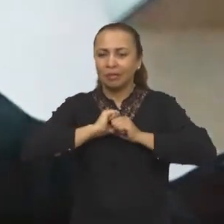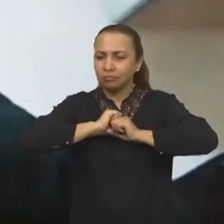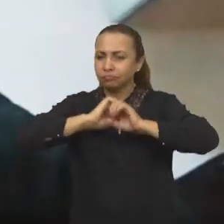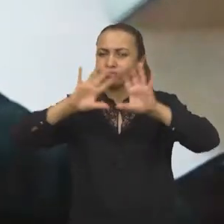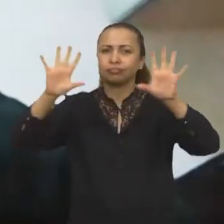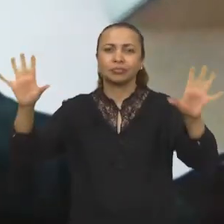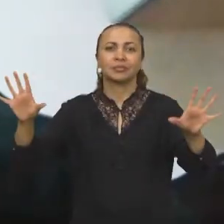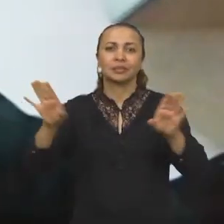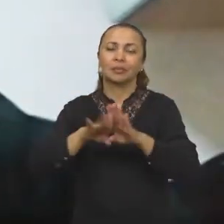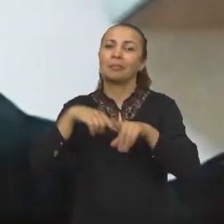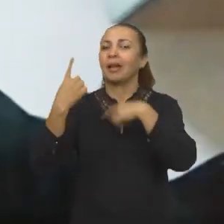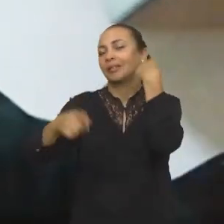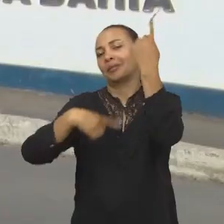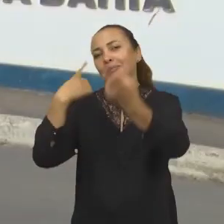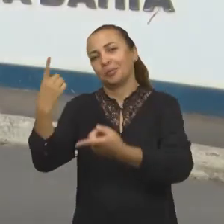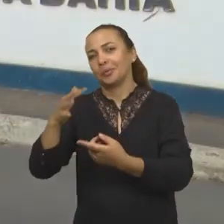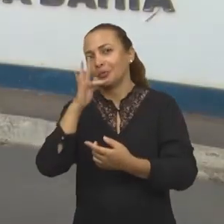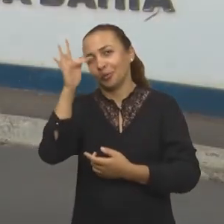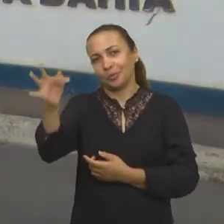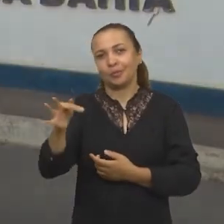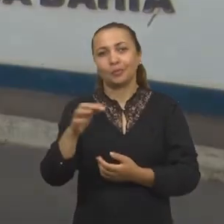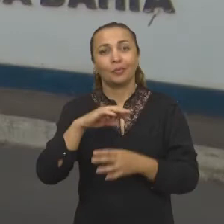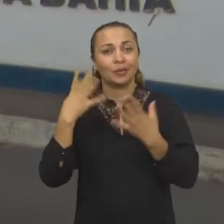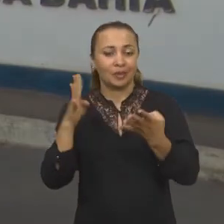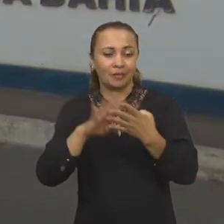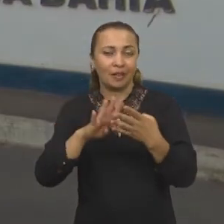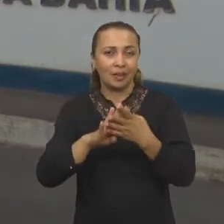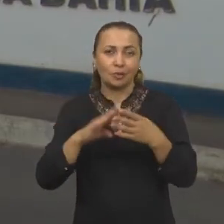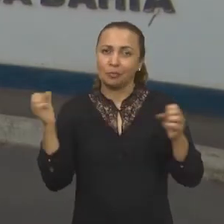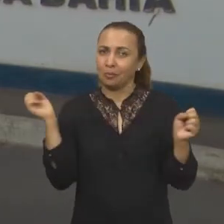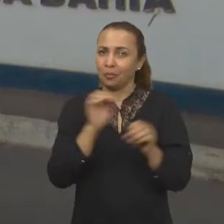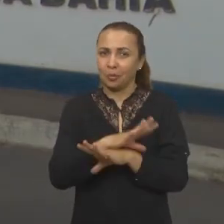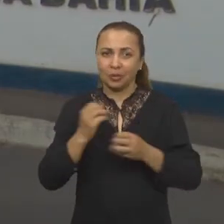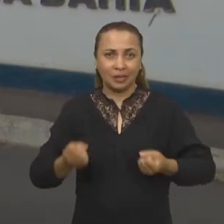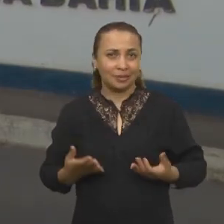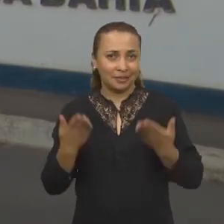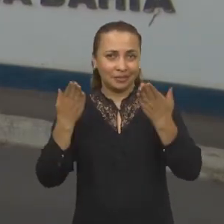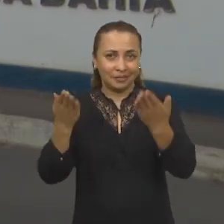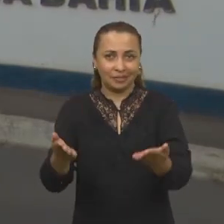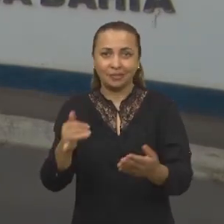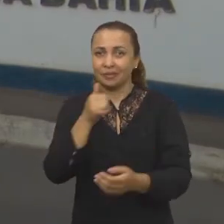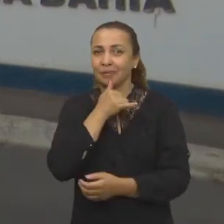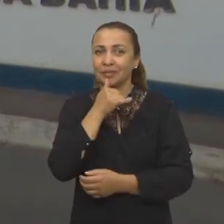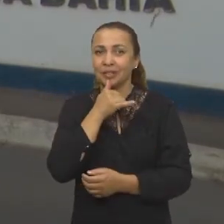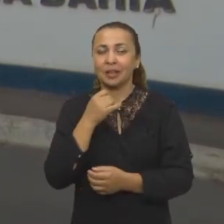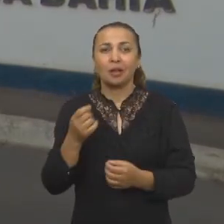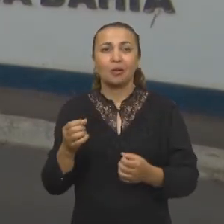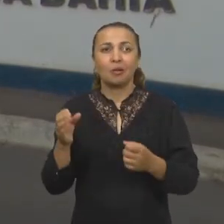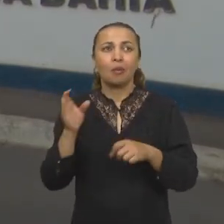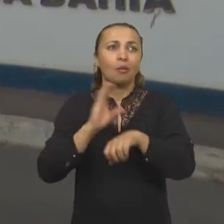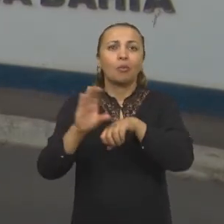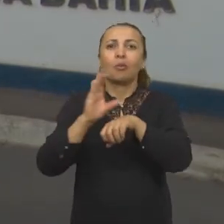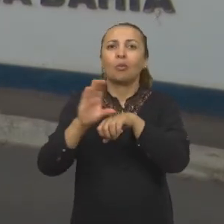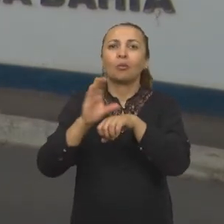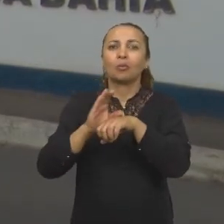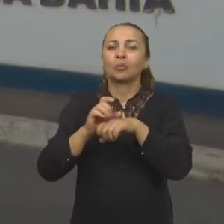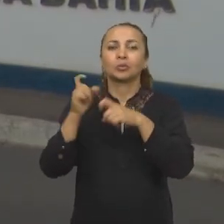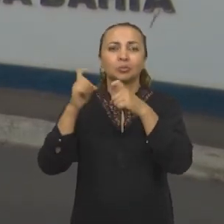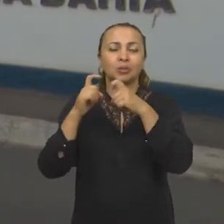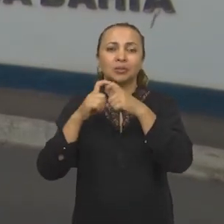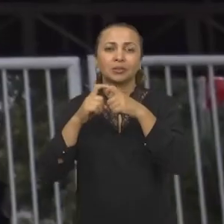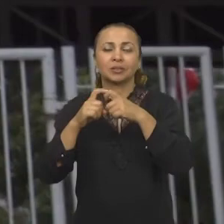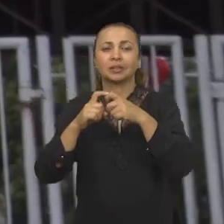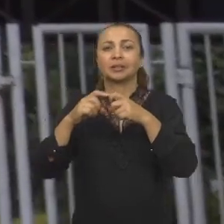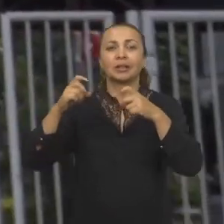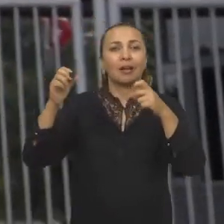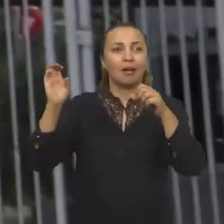também, mas seria numa segunda fase. Na hora que a gente tiver com a rede pronta, entregue, por exemplo, o curso de medicina da UESB,